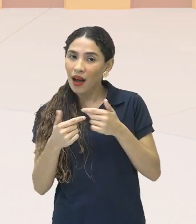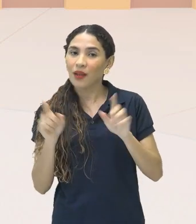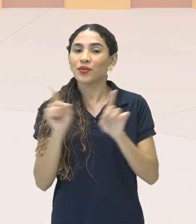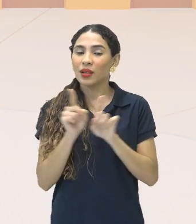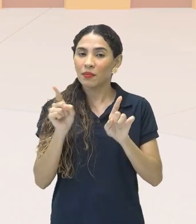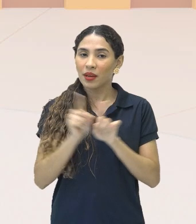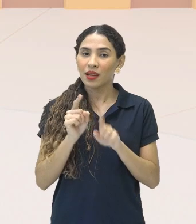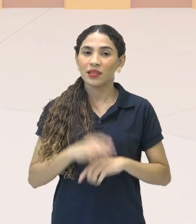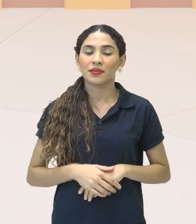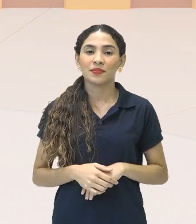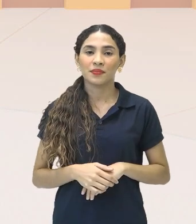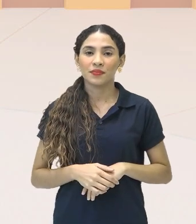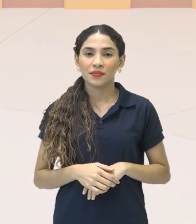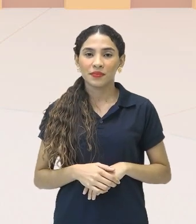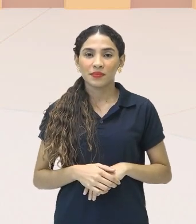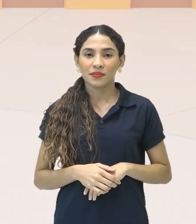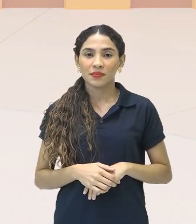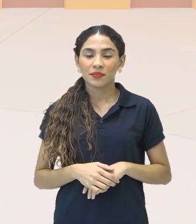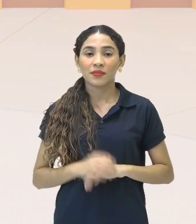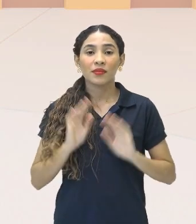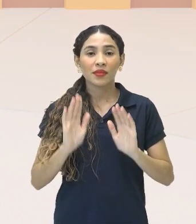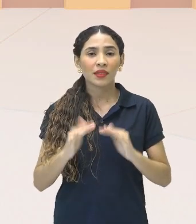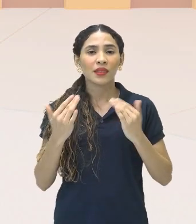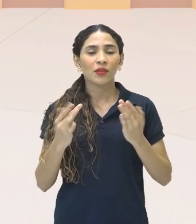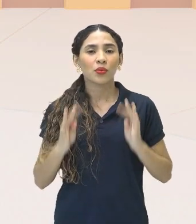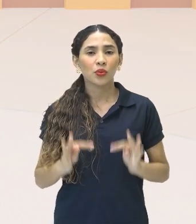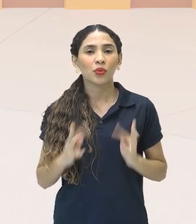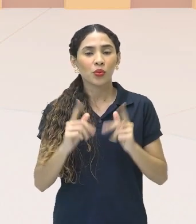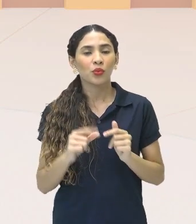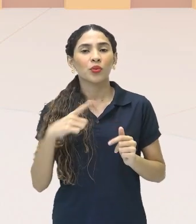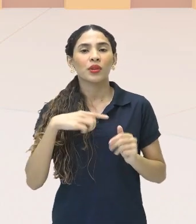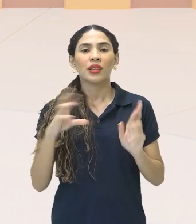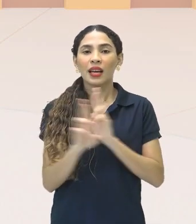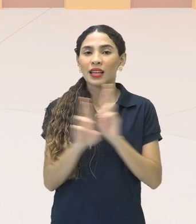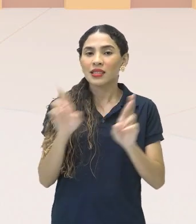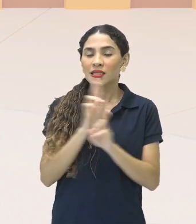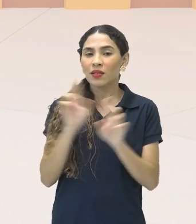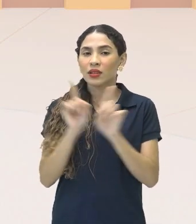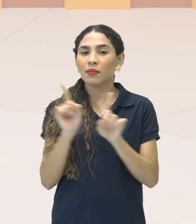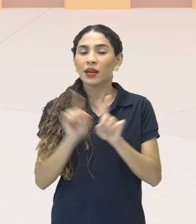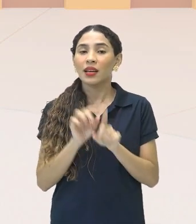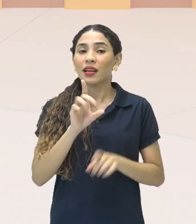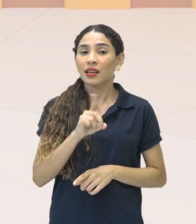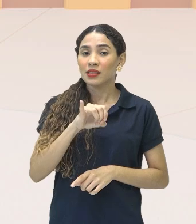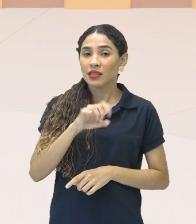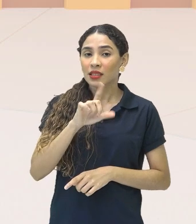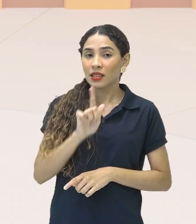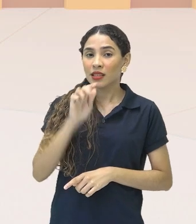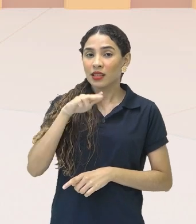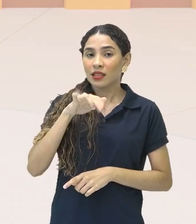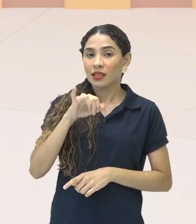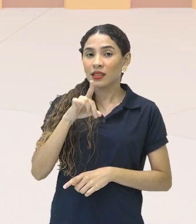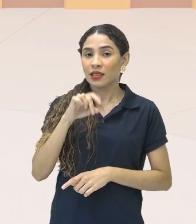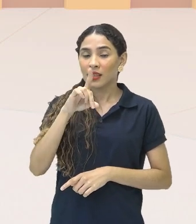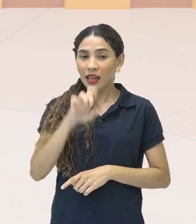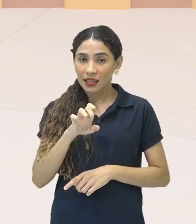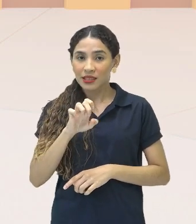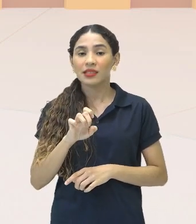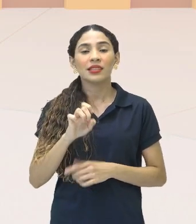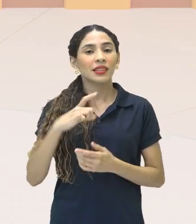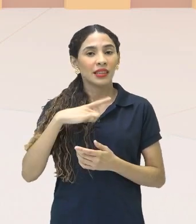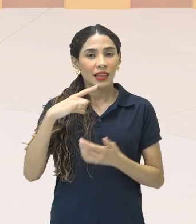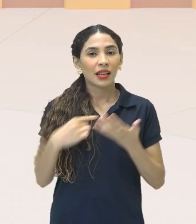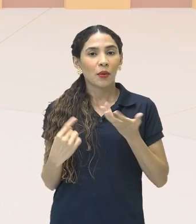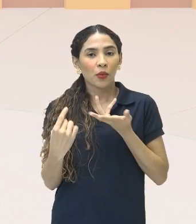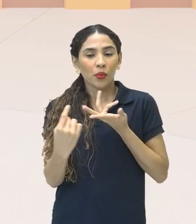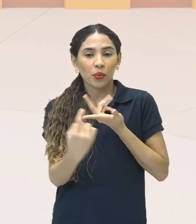dentro, não é? Então, tudo isso aí está relacionado com essa nossa dignidade. É ter essas